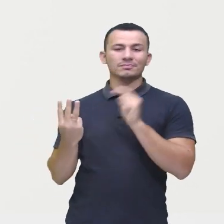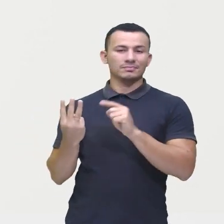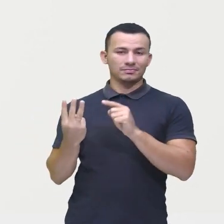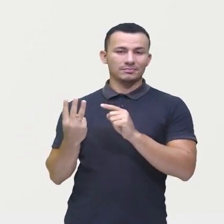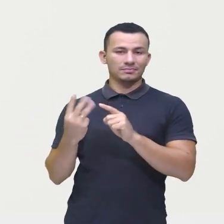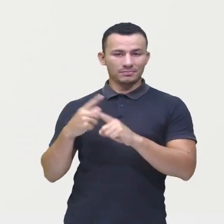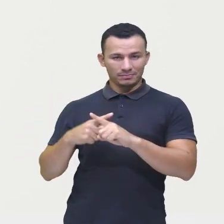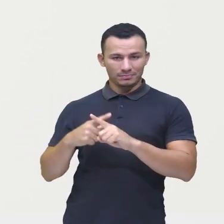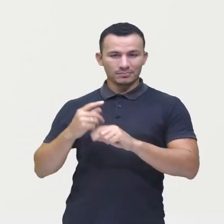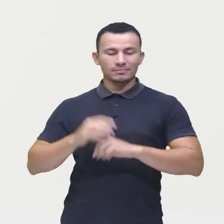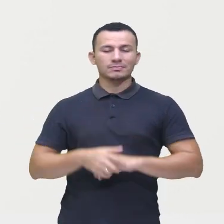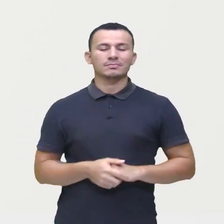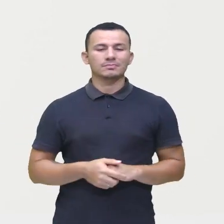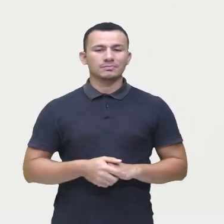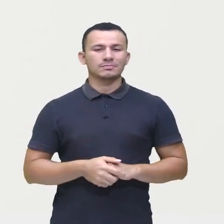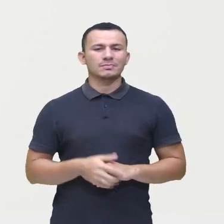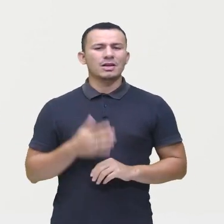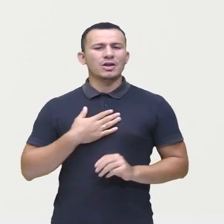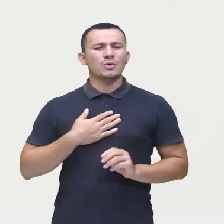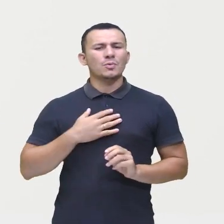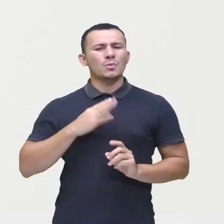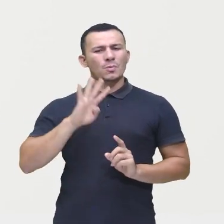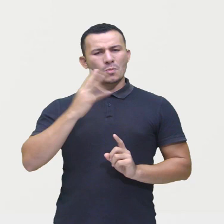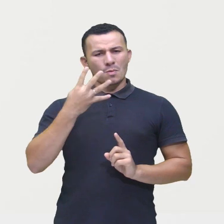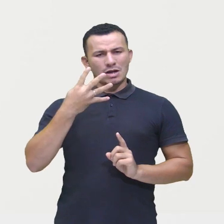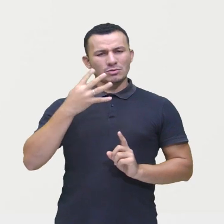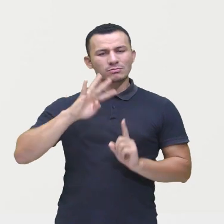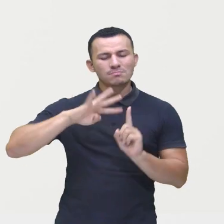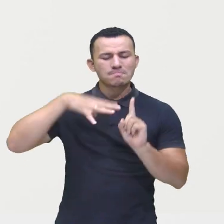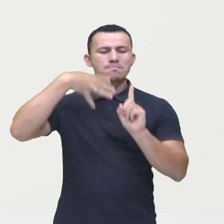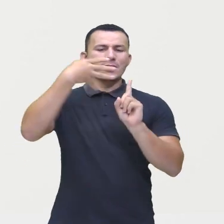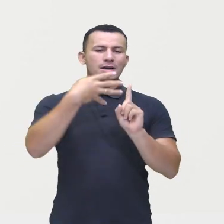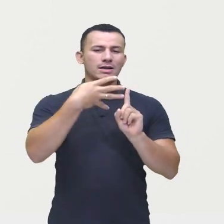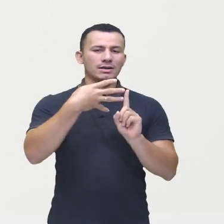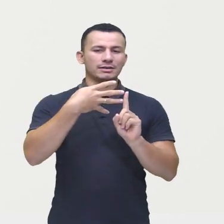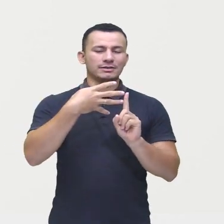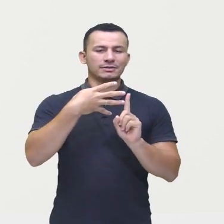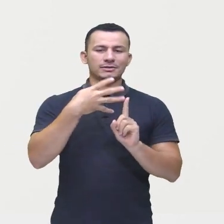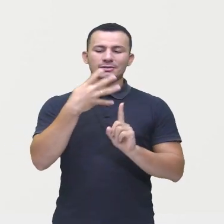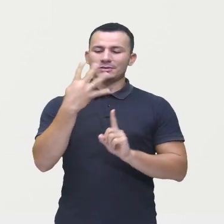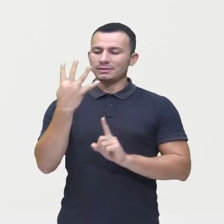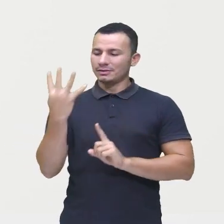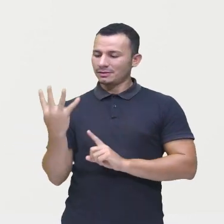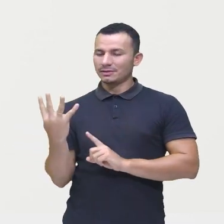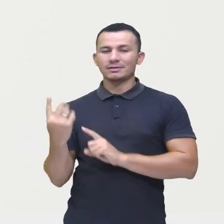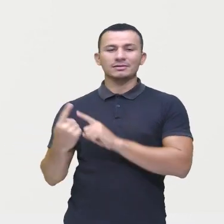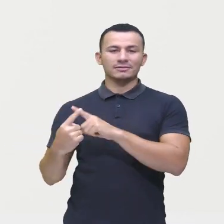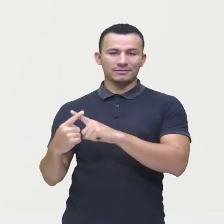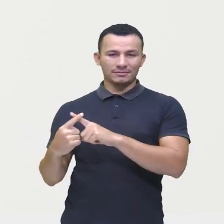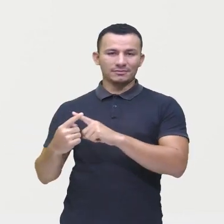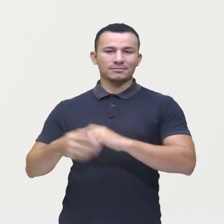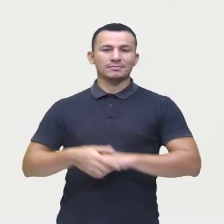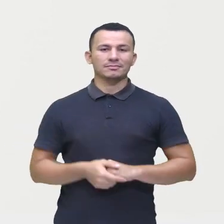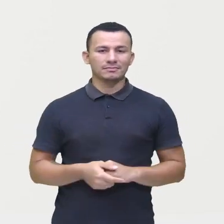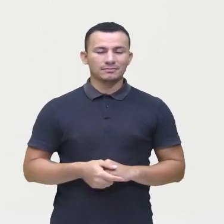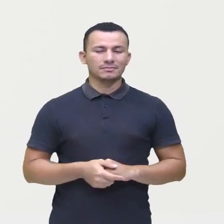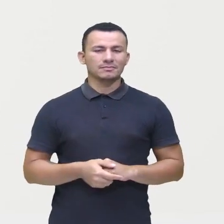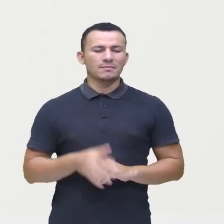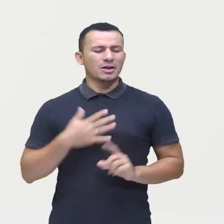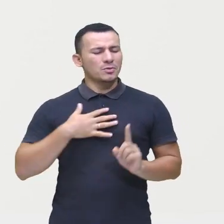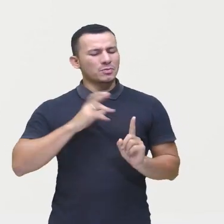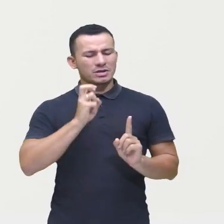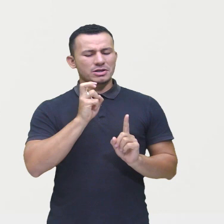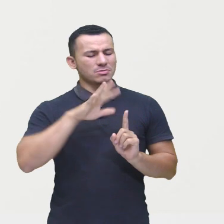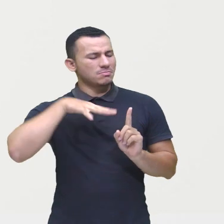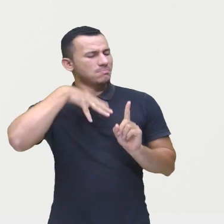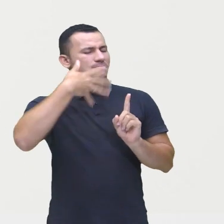3. Não, professor, ganhei o quádruplo. Então, pega o valor e multiplica por 4. Não, professor, ganhei o